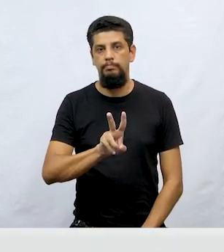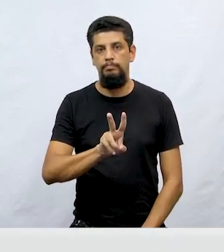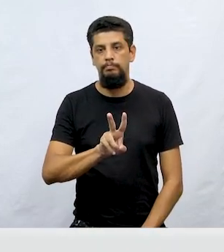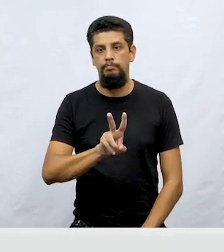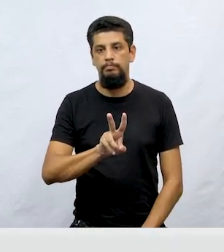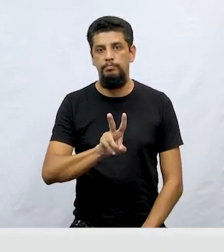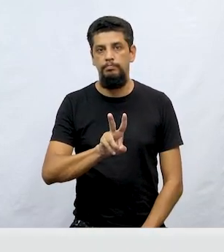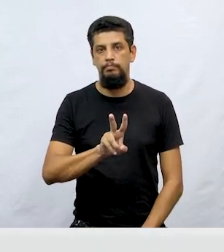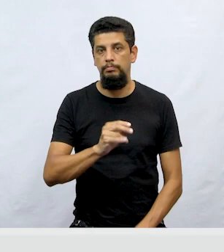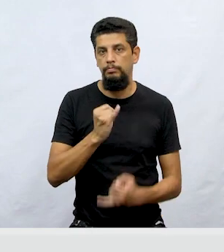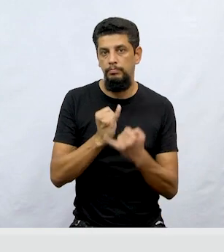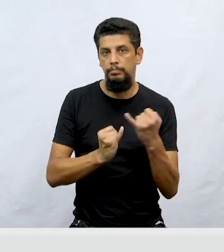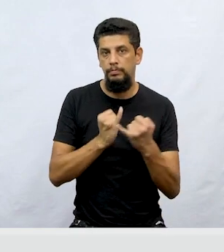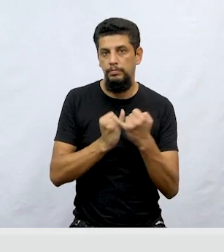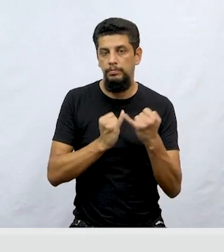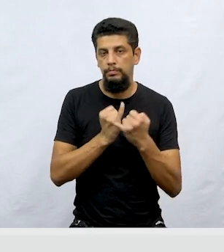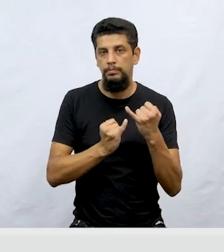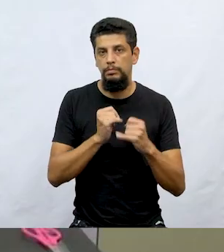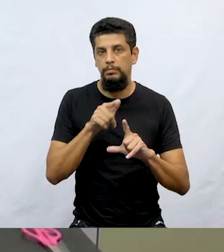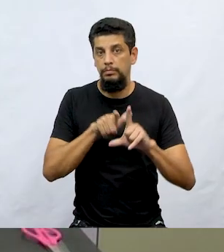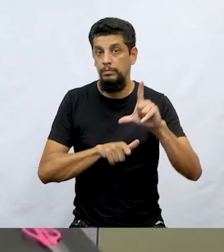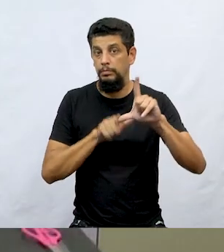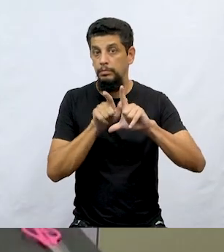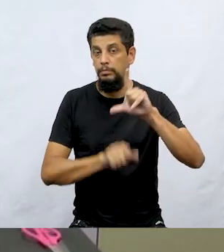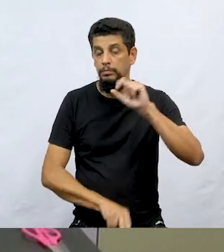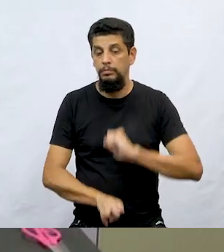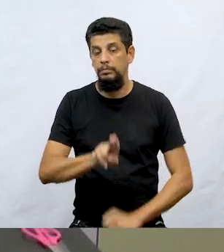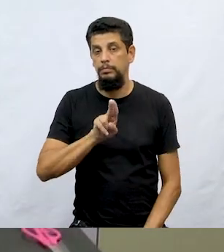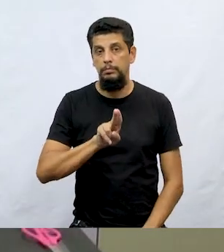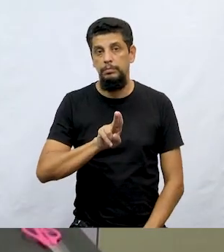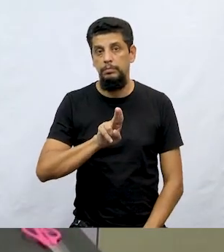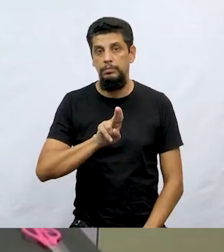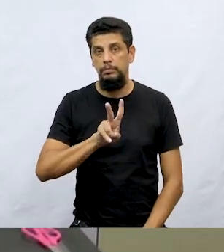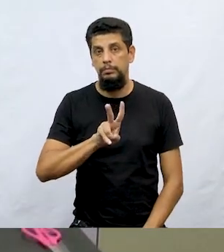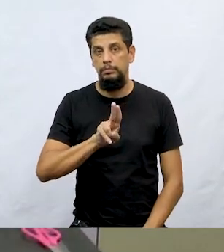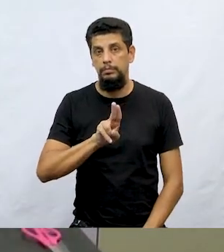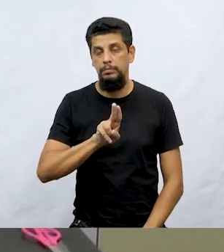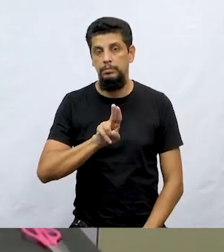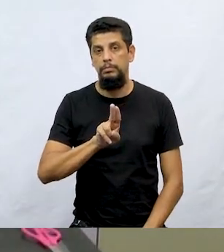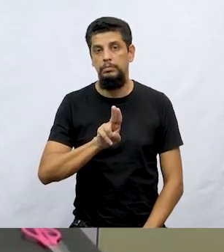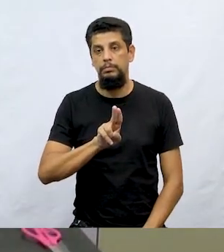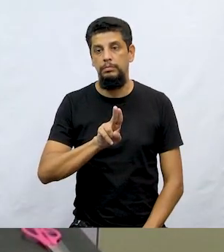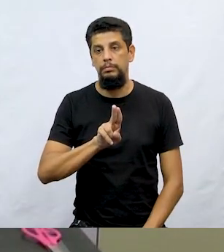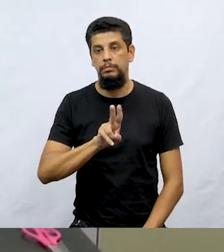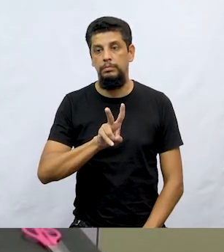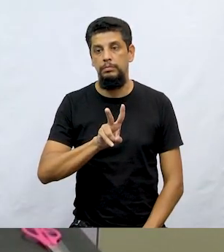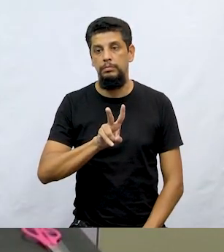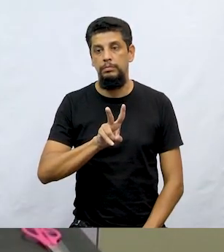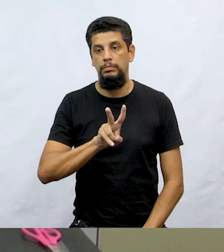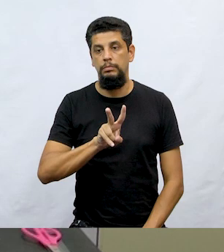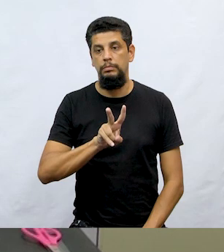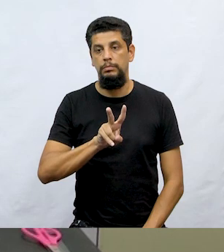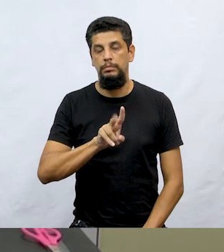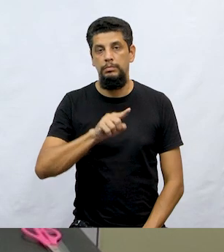A letra V é meio parecida com a letra U, né? Mas é. Vejam aqui como é que faz.